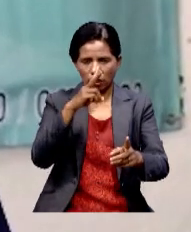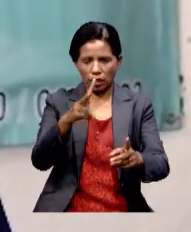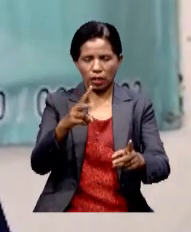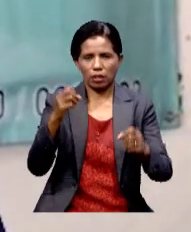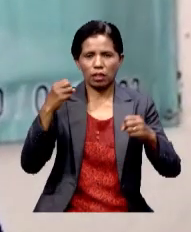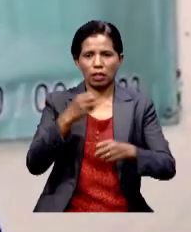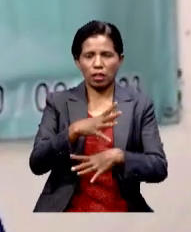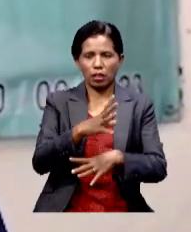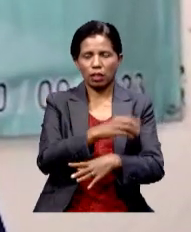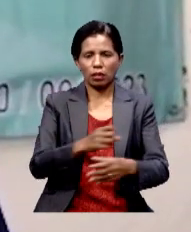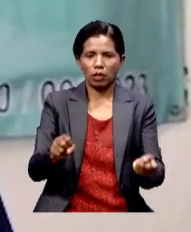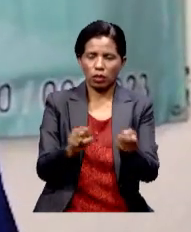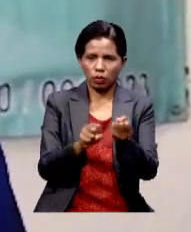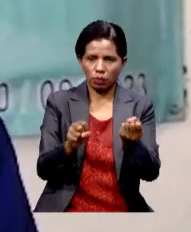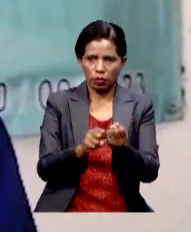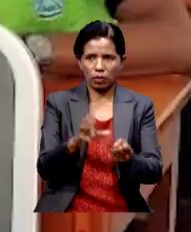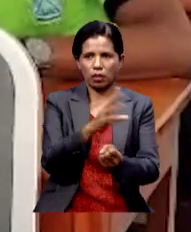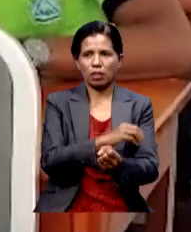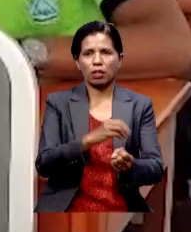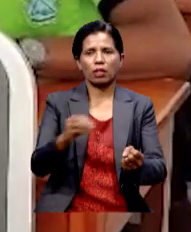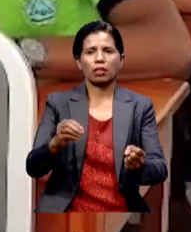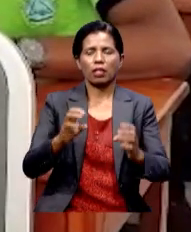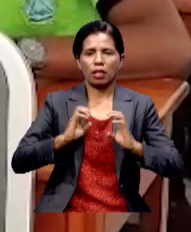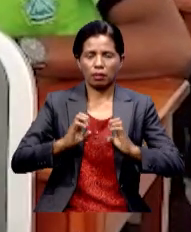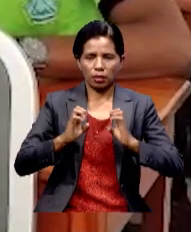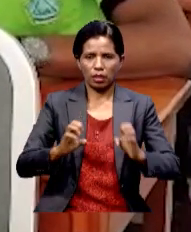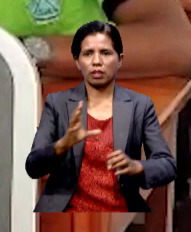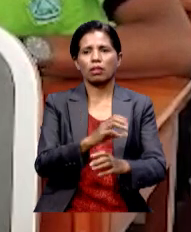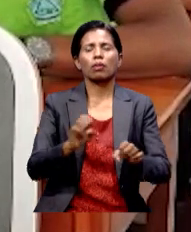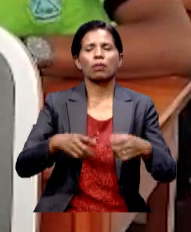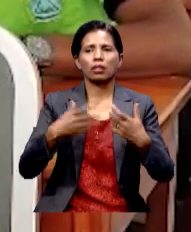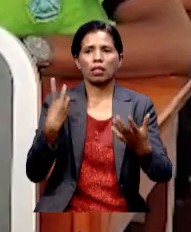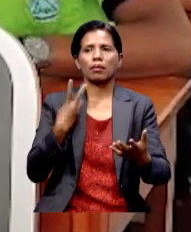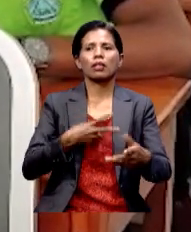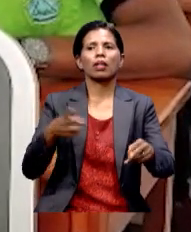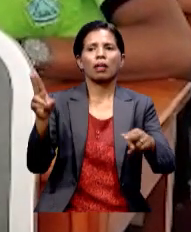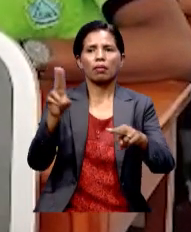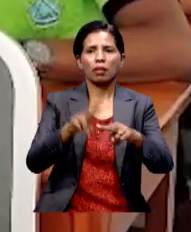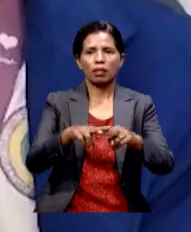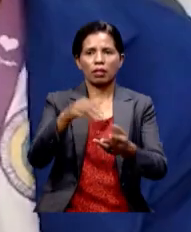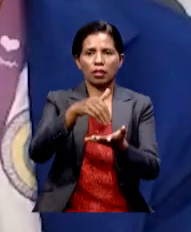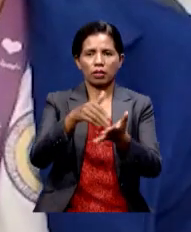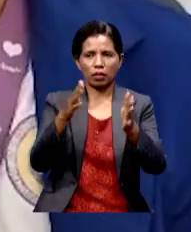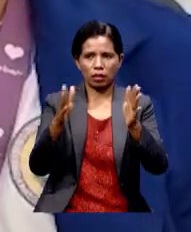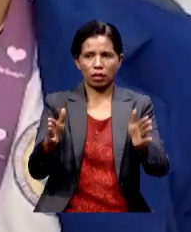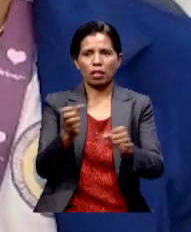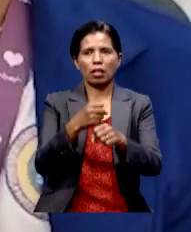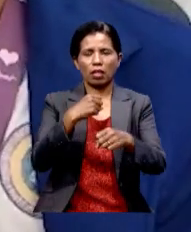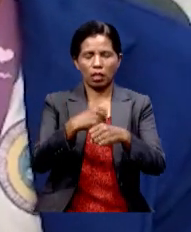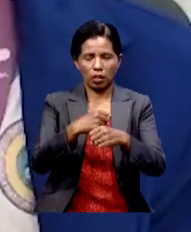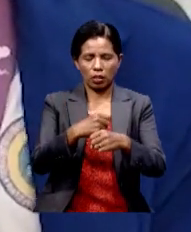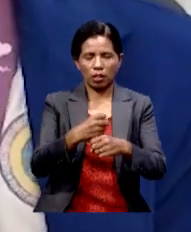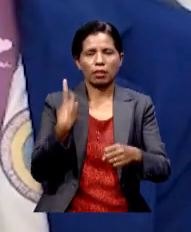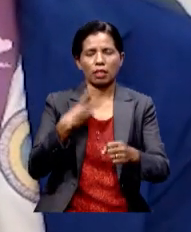basic life support, no obstetricia emergency care, o insa atuamenta a minha estudante finalista ni